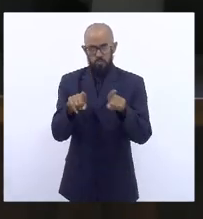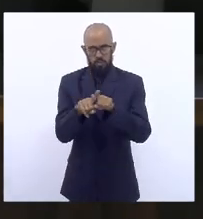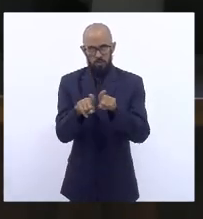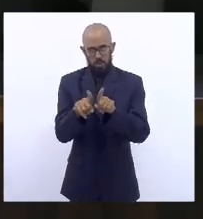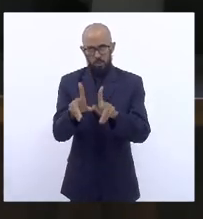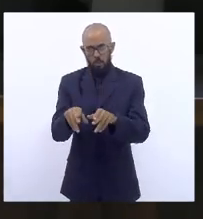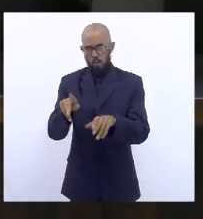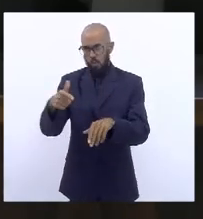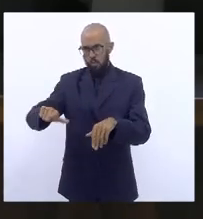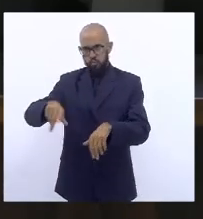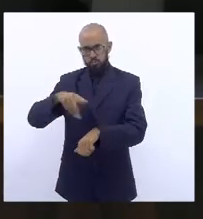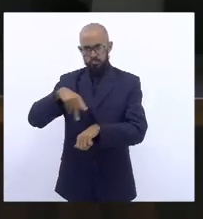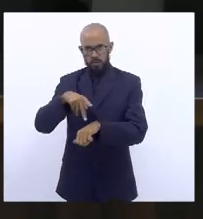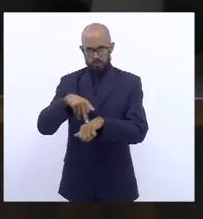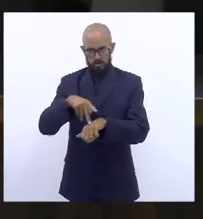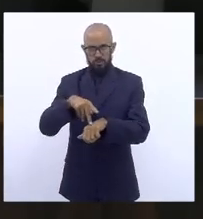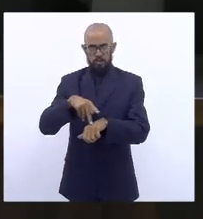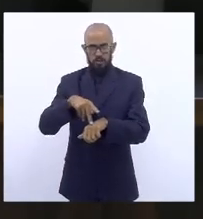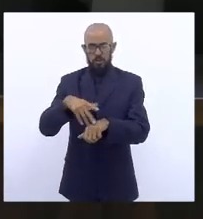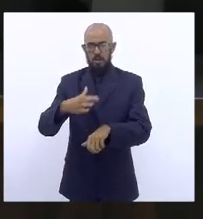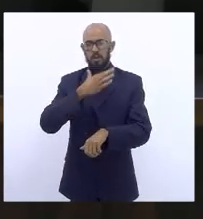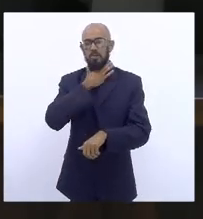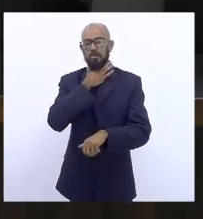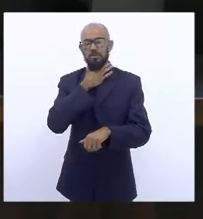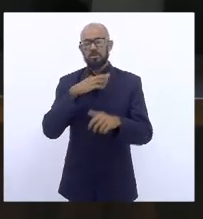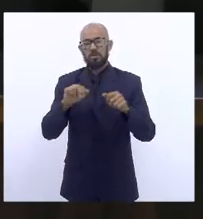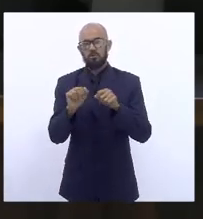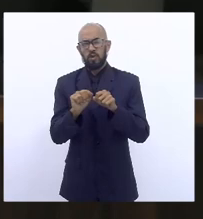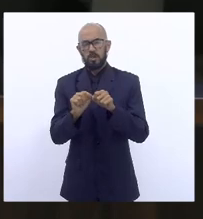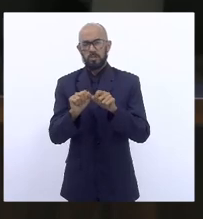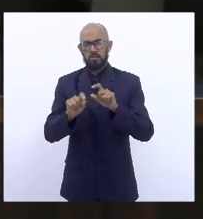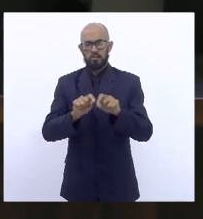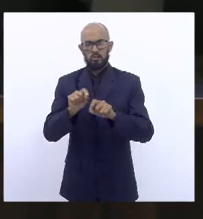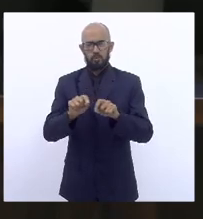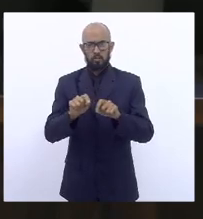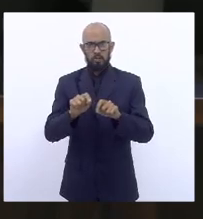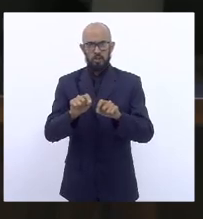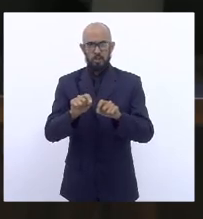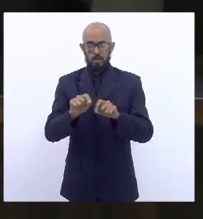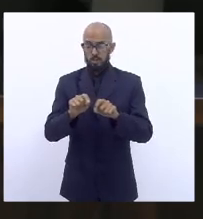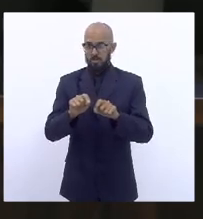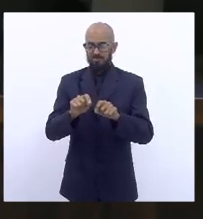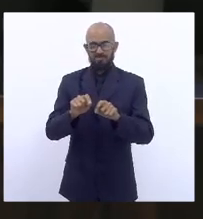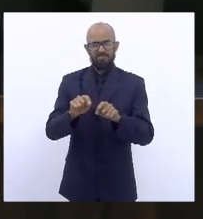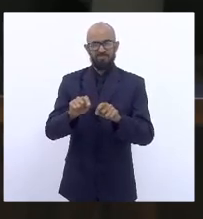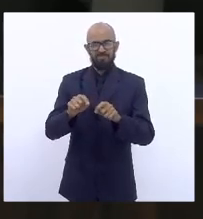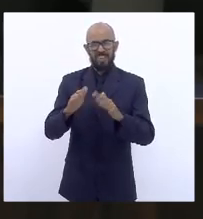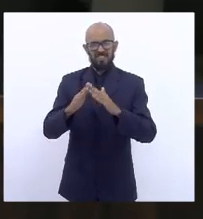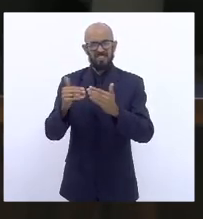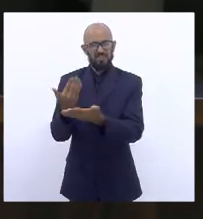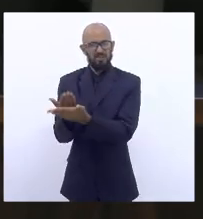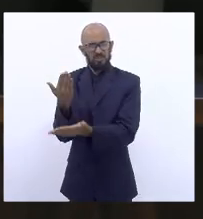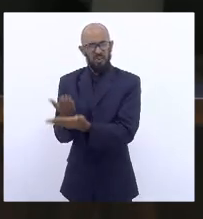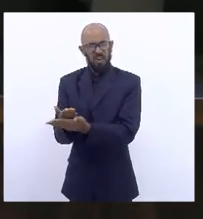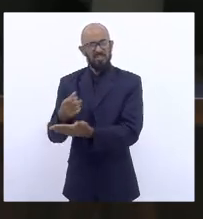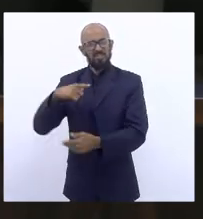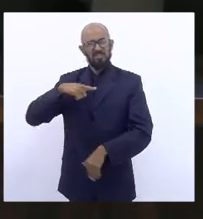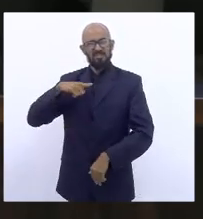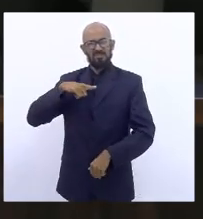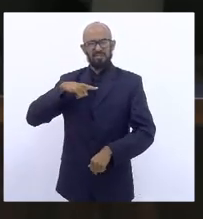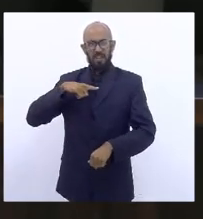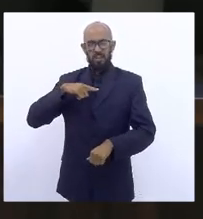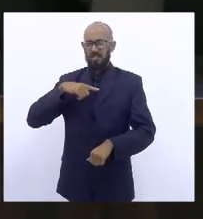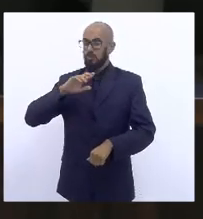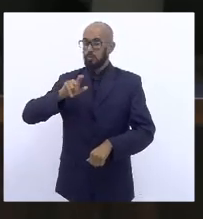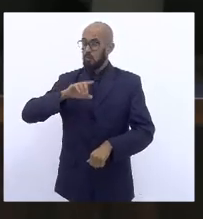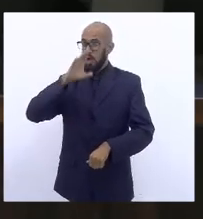outros países, a crise da pandemia sobre as escolas é seguramente, e falo aqui sem